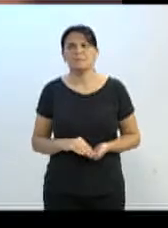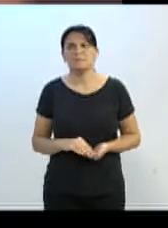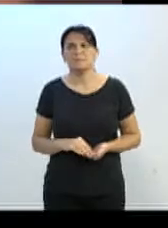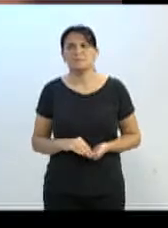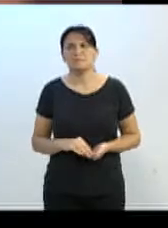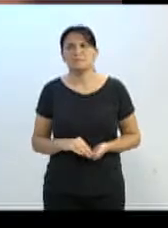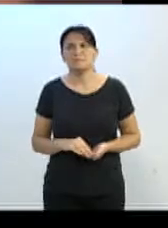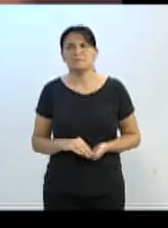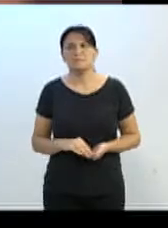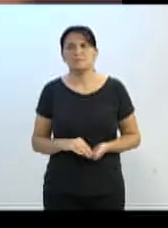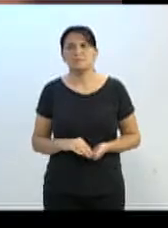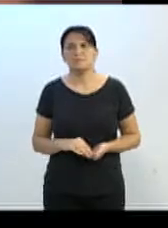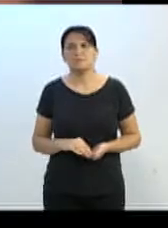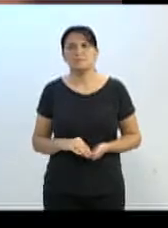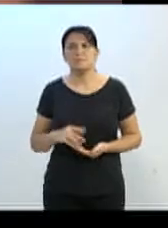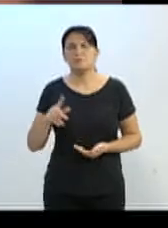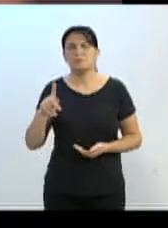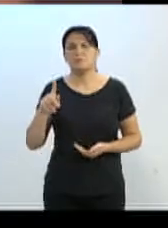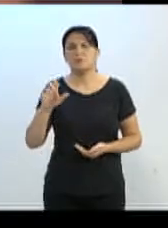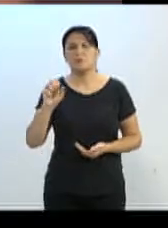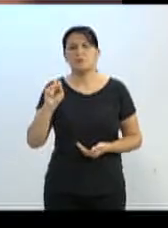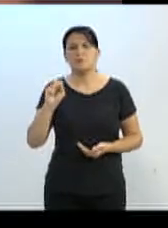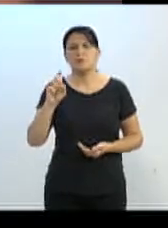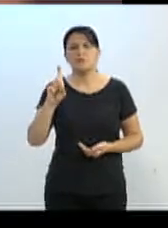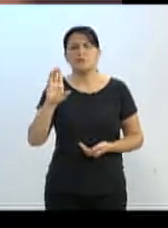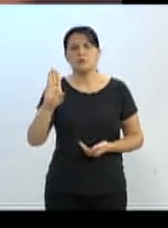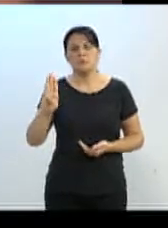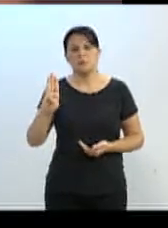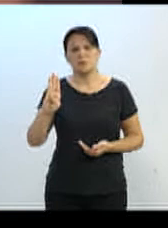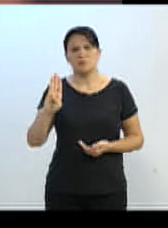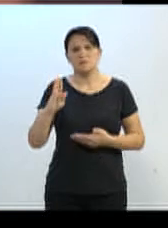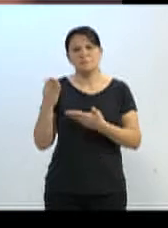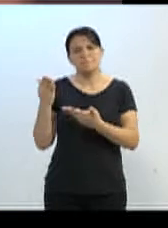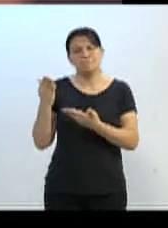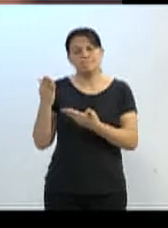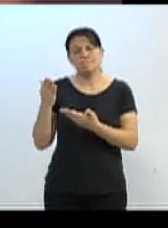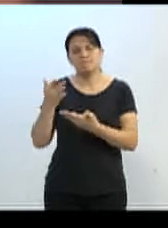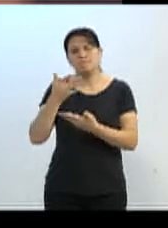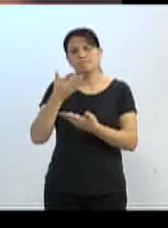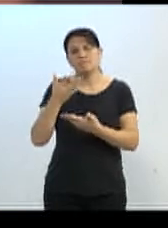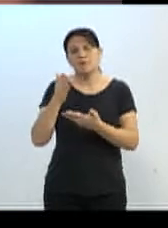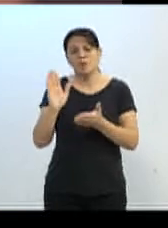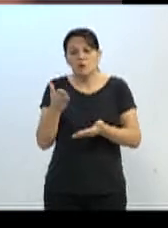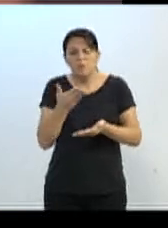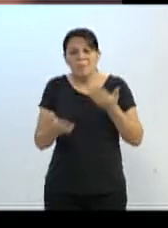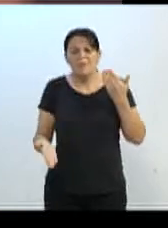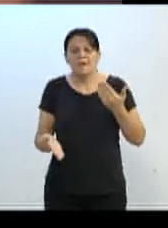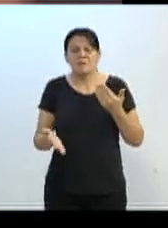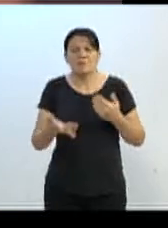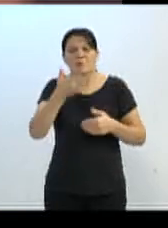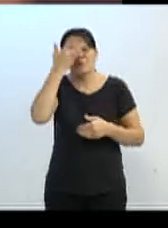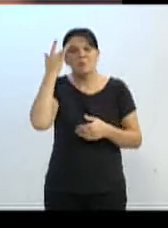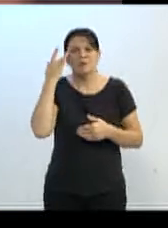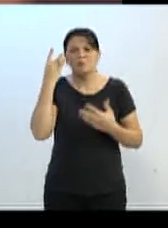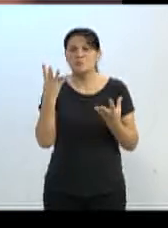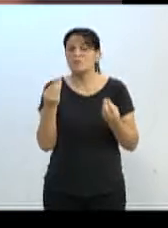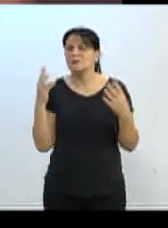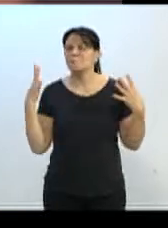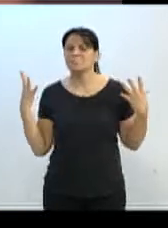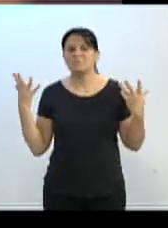o PSDB o Brasil perde uma de suas mais promissoras e brilhantes lideranças